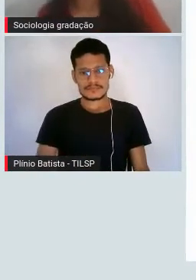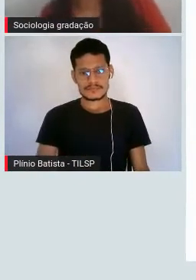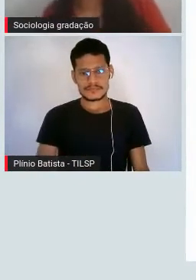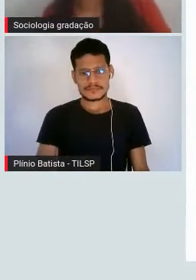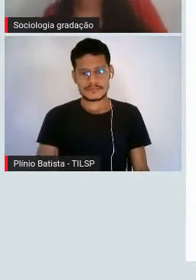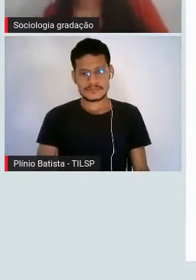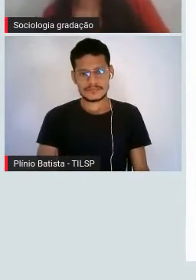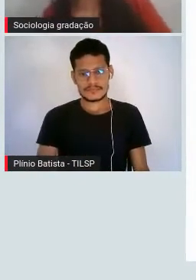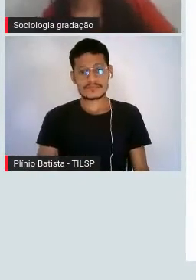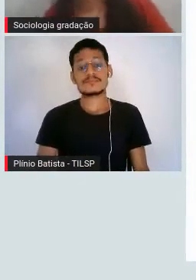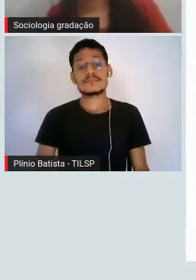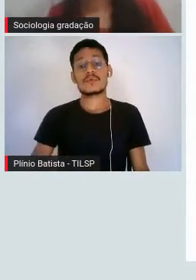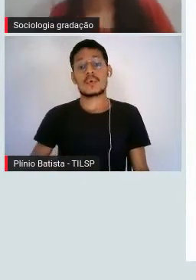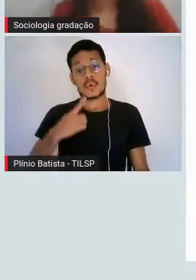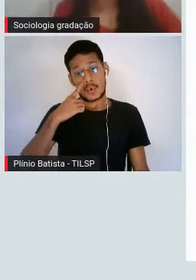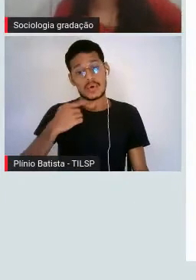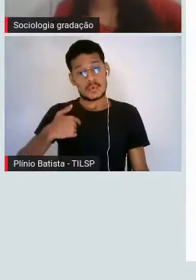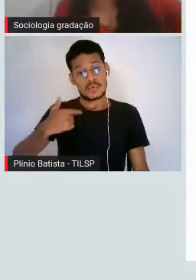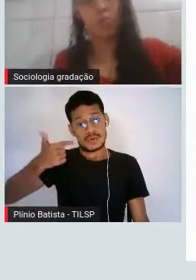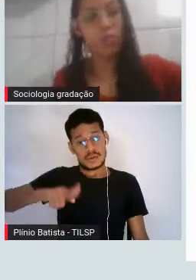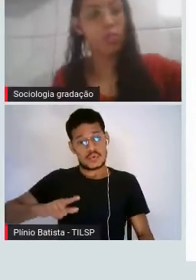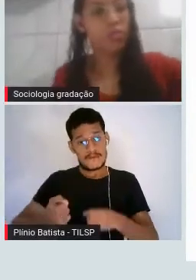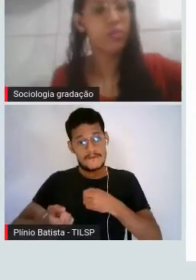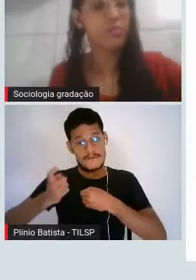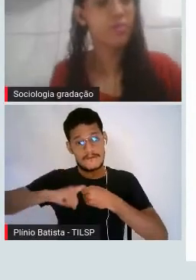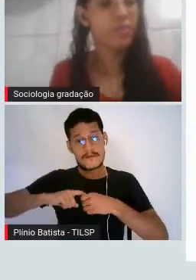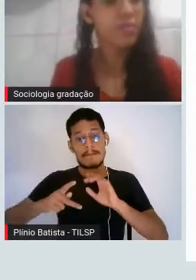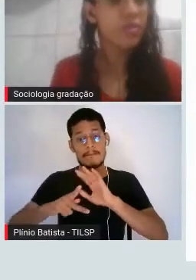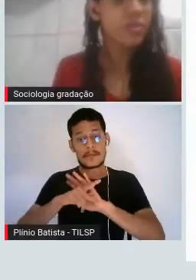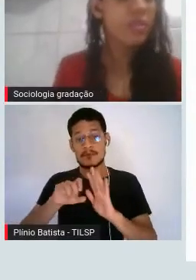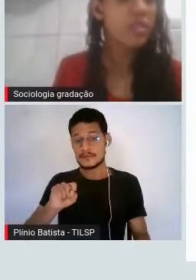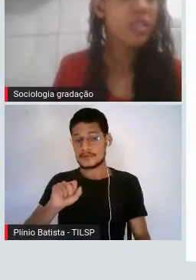E aí eu retorno a Saint-Simon,